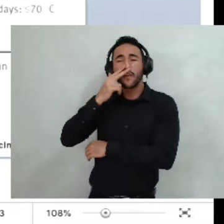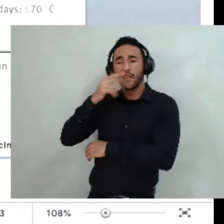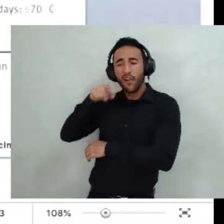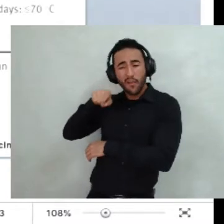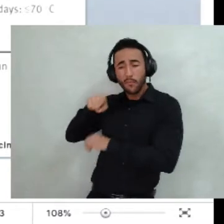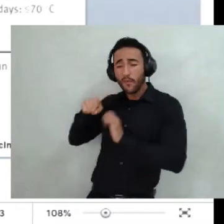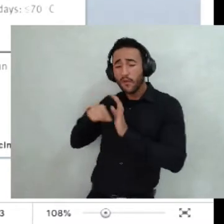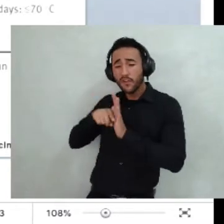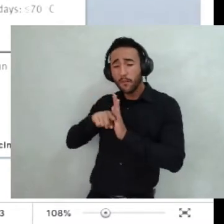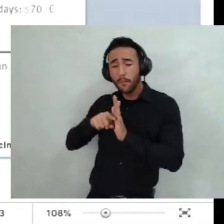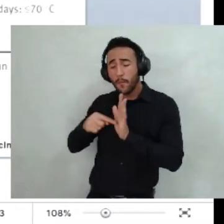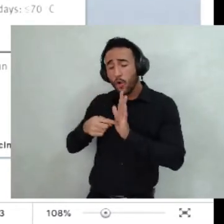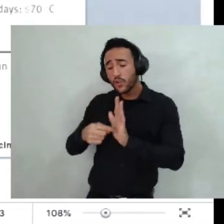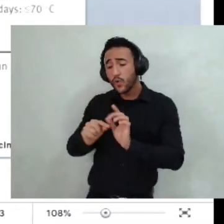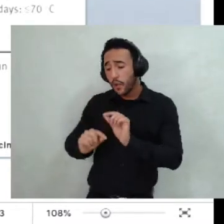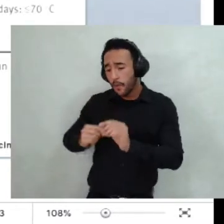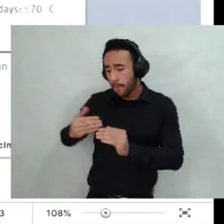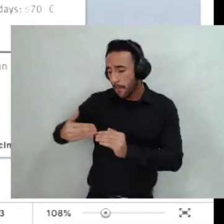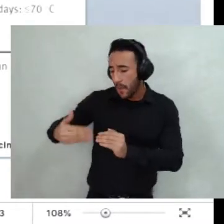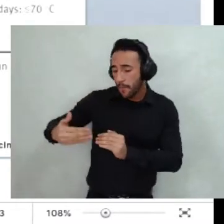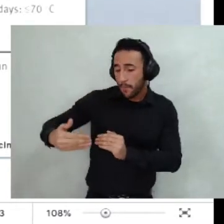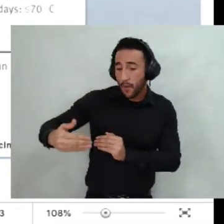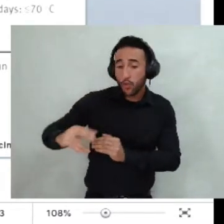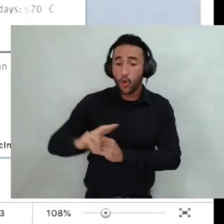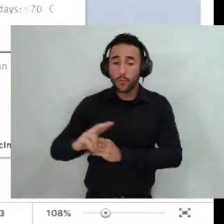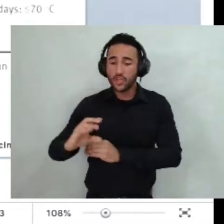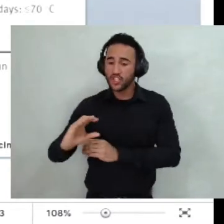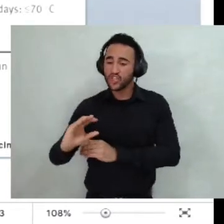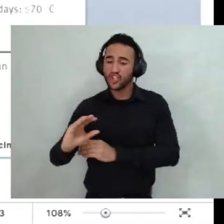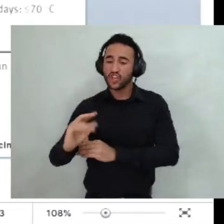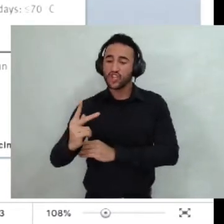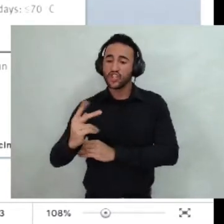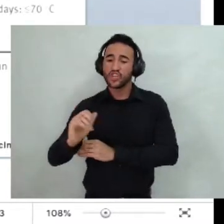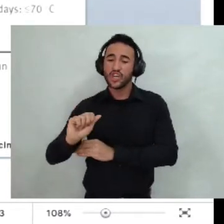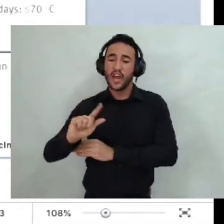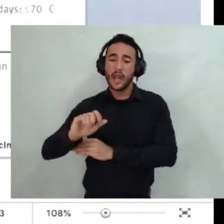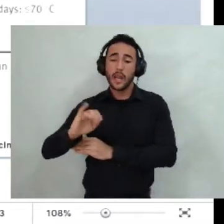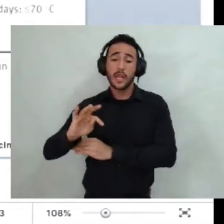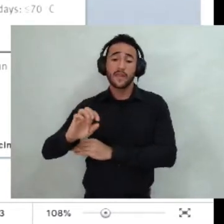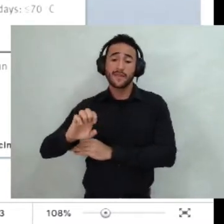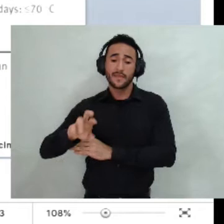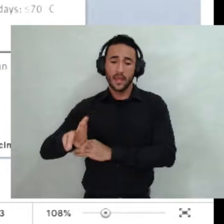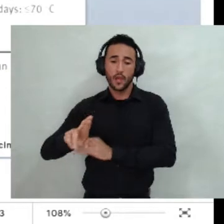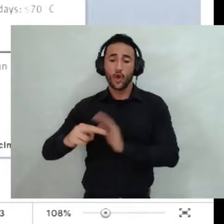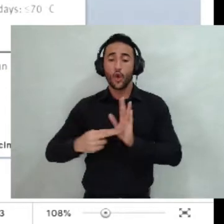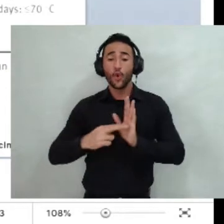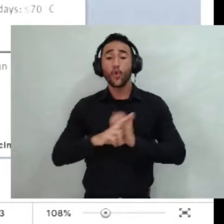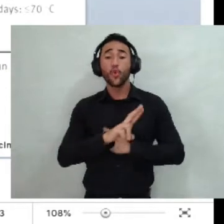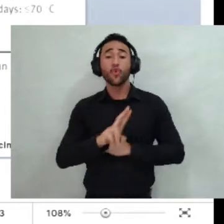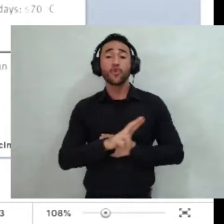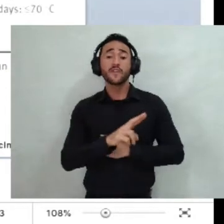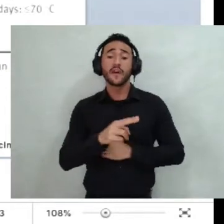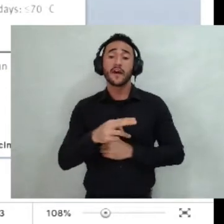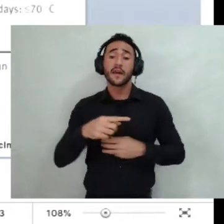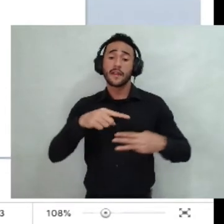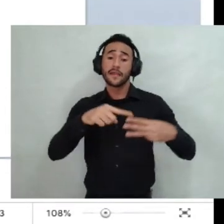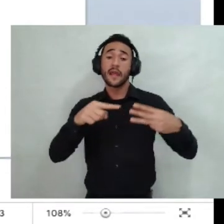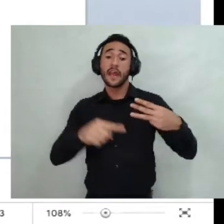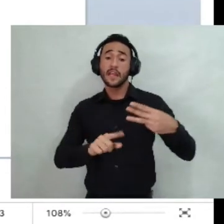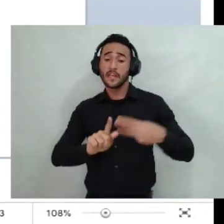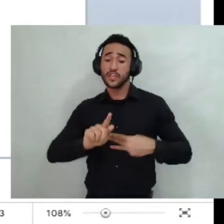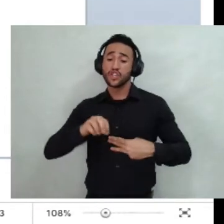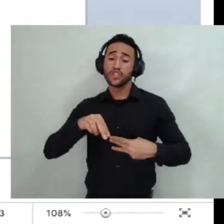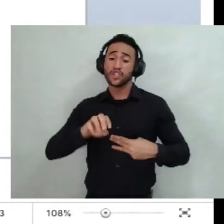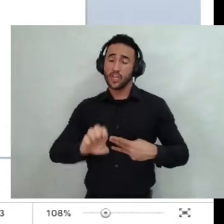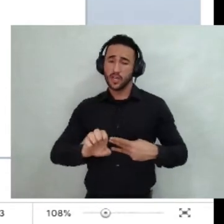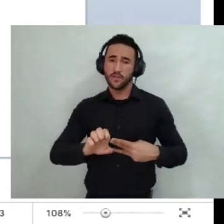como o protocolo Charité, que utiliza esses 3 genes. Então, vejam que há diferença, como eu falei, entre os